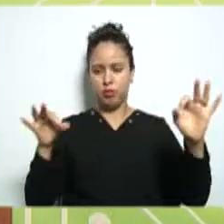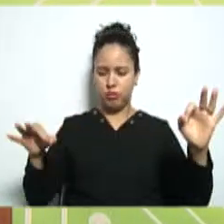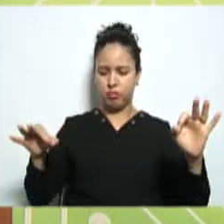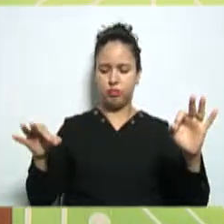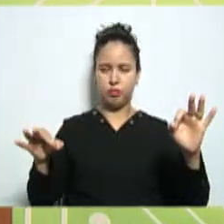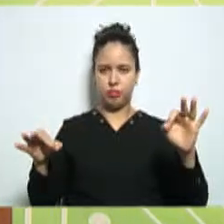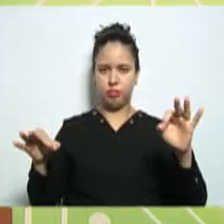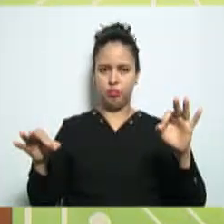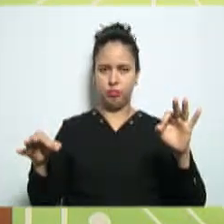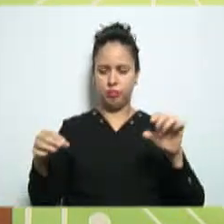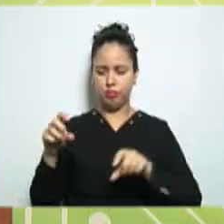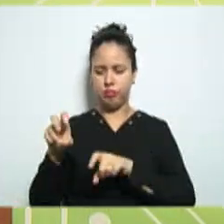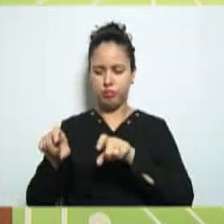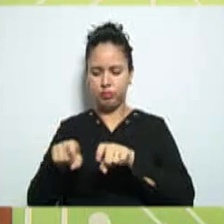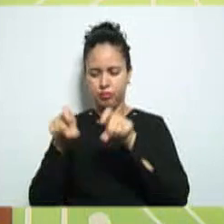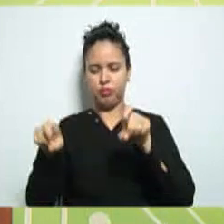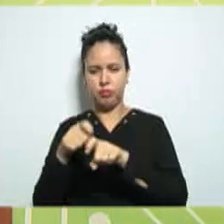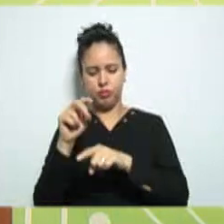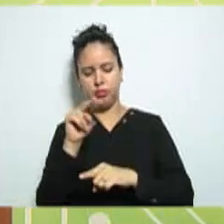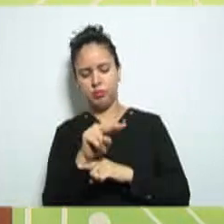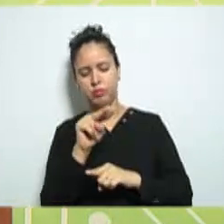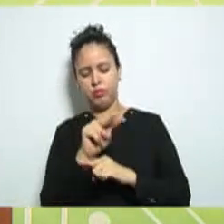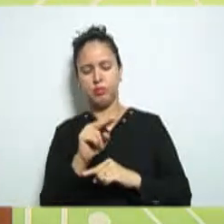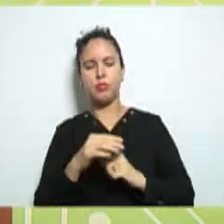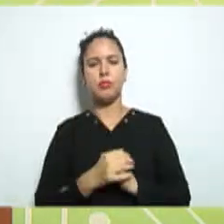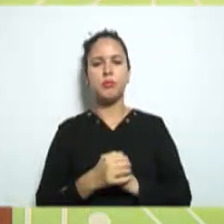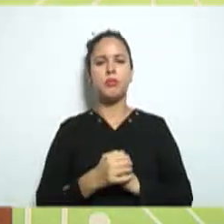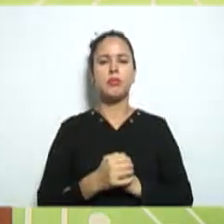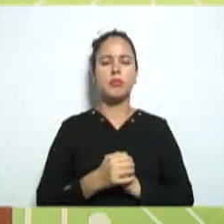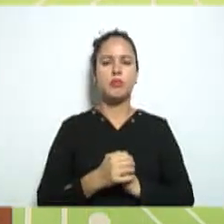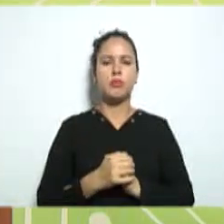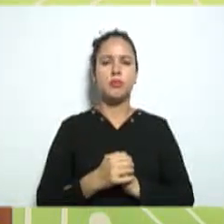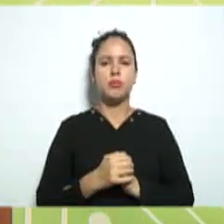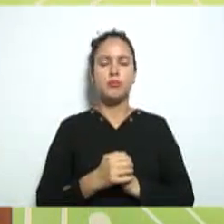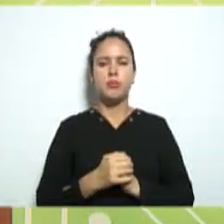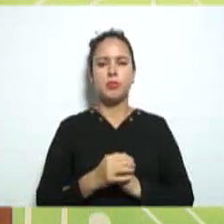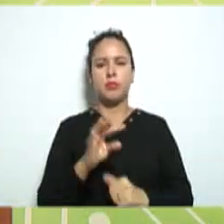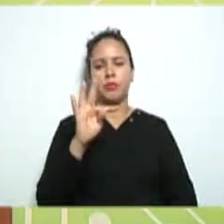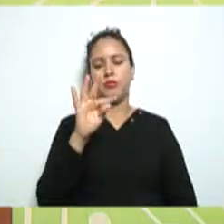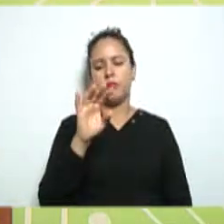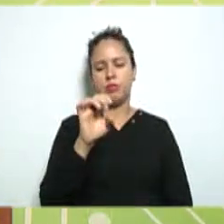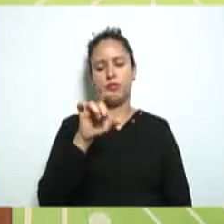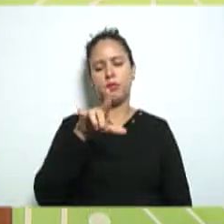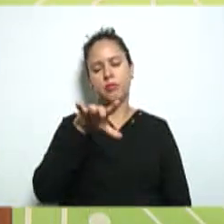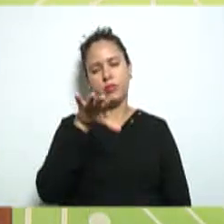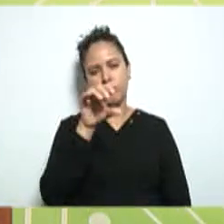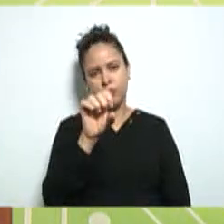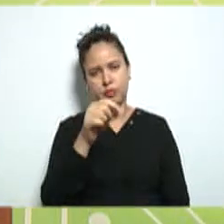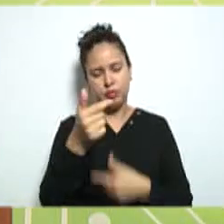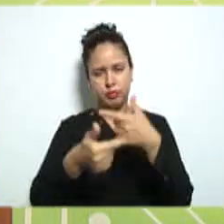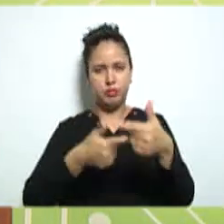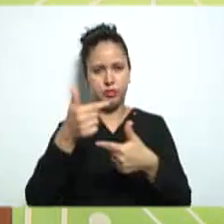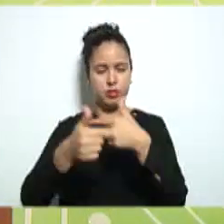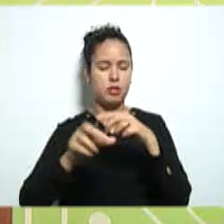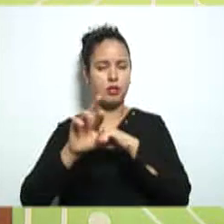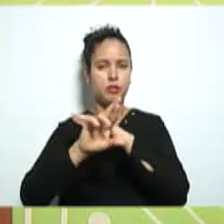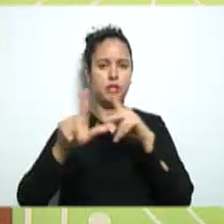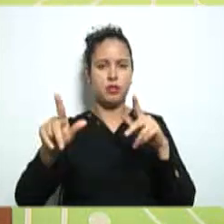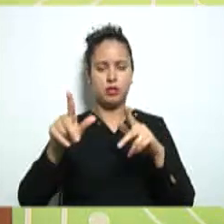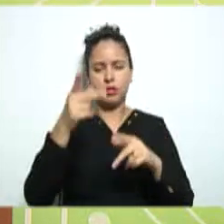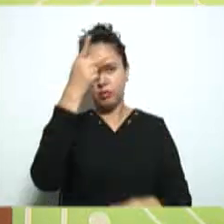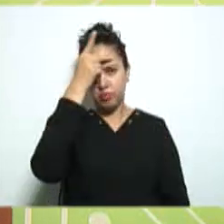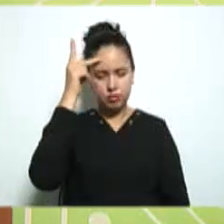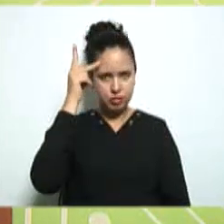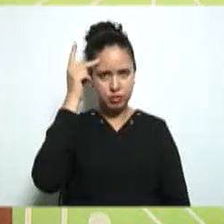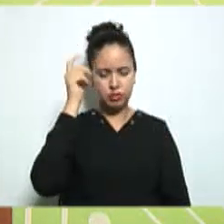Já o teletrabalho não. O teletrabalho, o homem está realizando o trabalho, a mulher está realizando o trabalho, mas ele